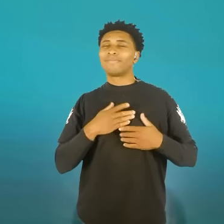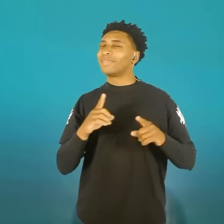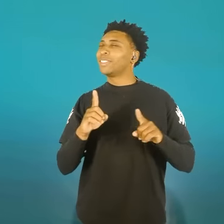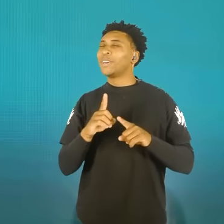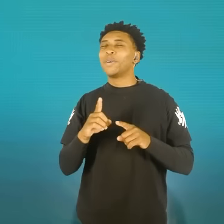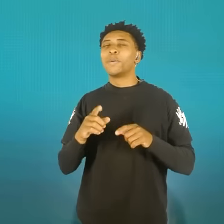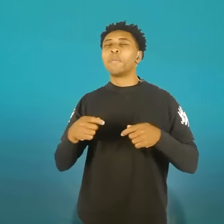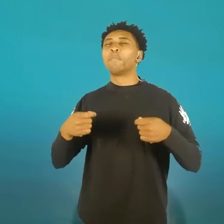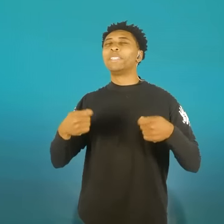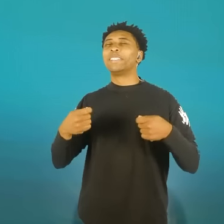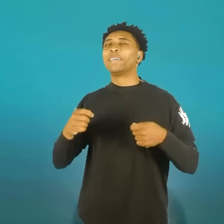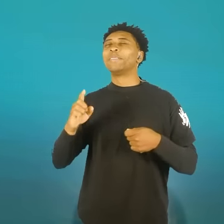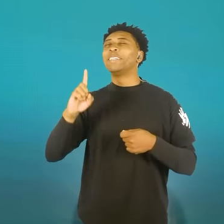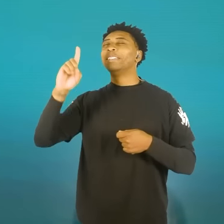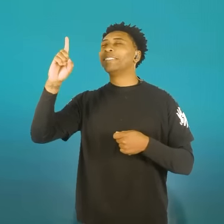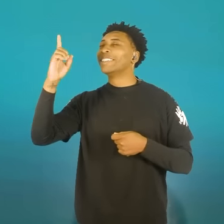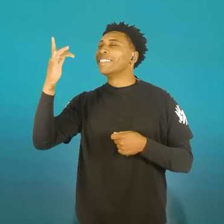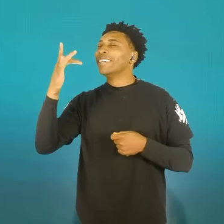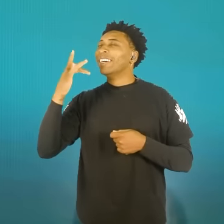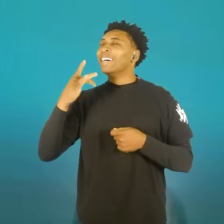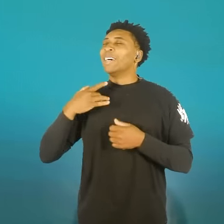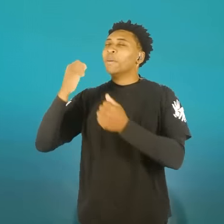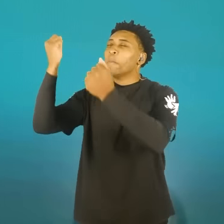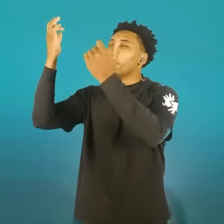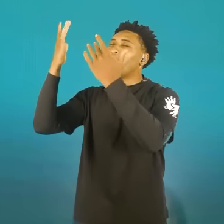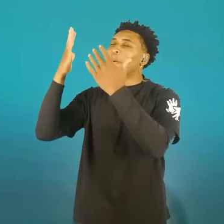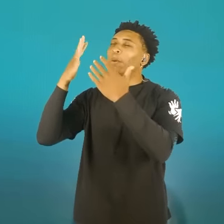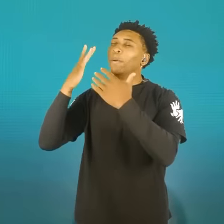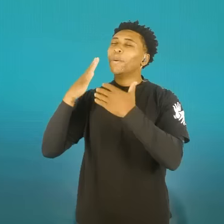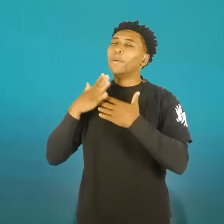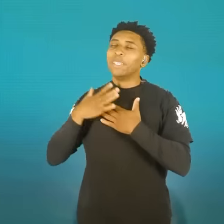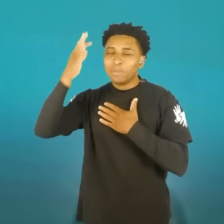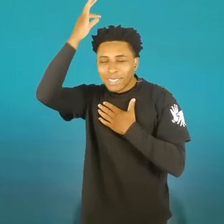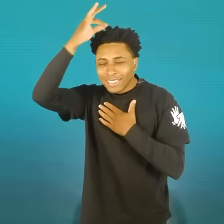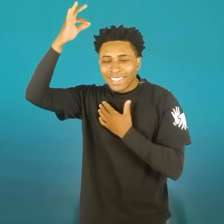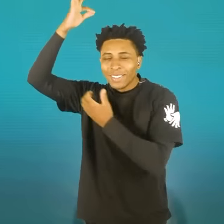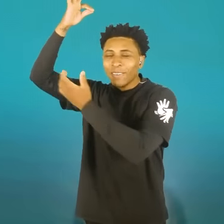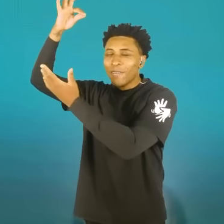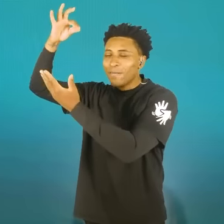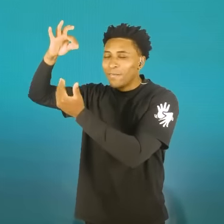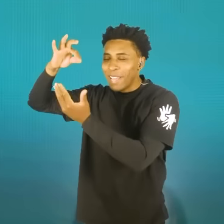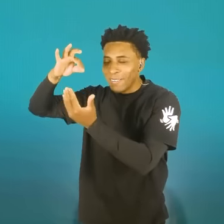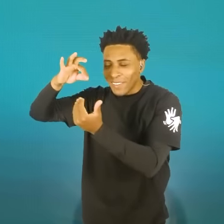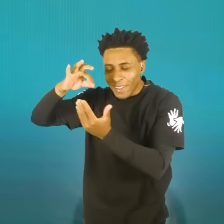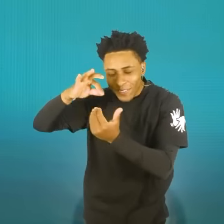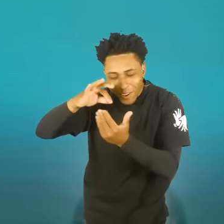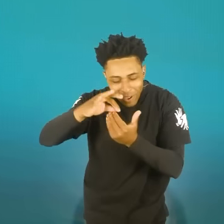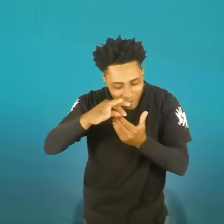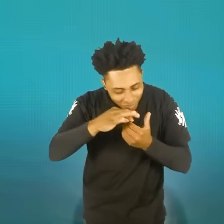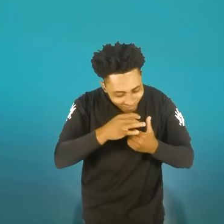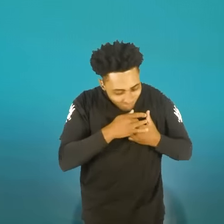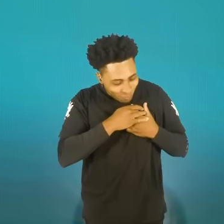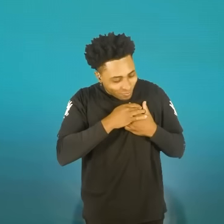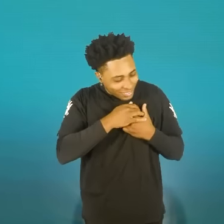Presenteia-nos, Pai, com a tua unção. Oh, Espírito Santo. Venha, venha, venha, venha. Venha nas áreas mais sensíveis